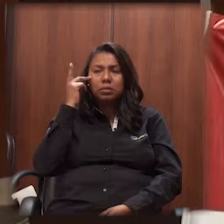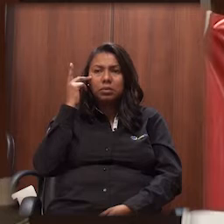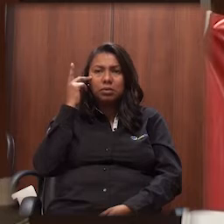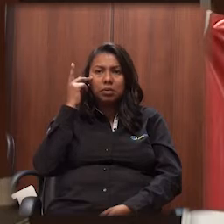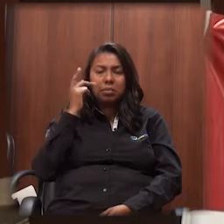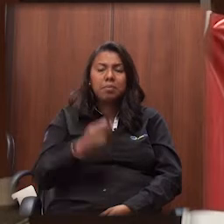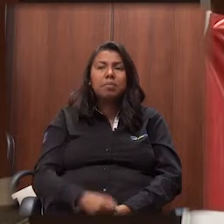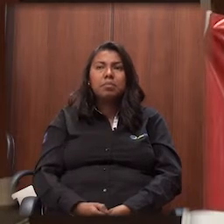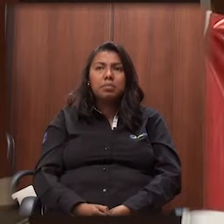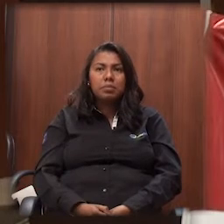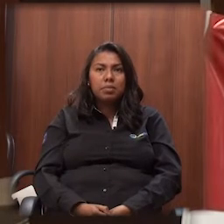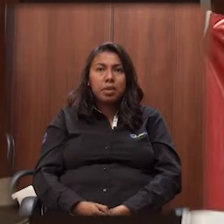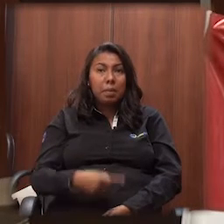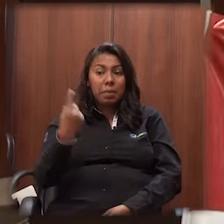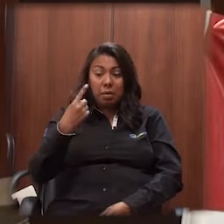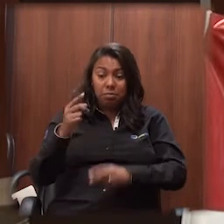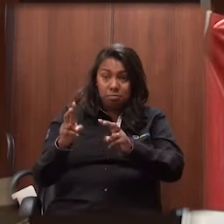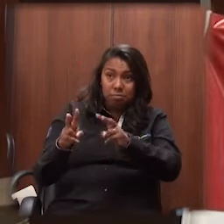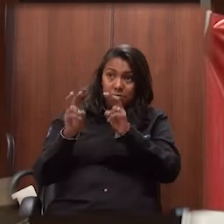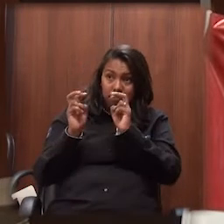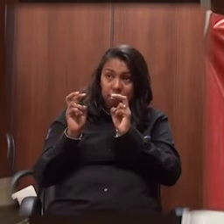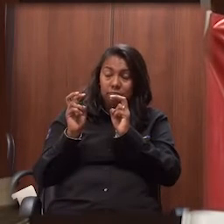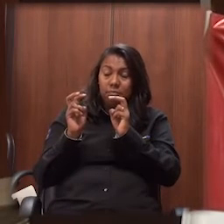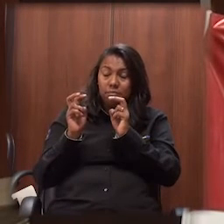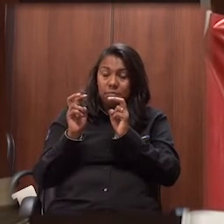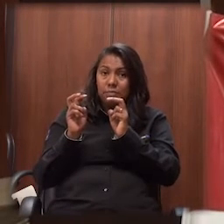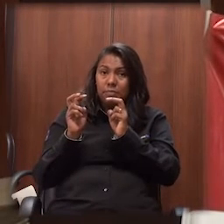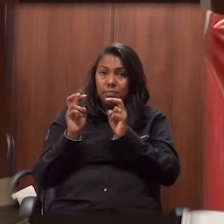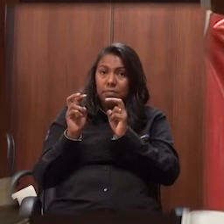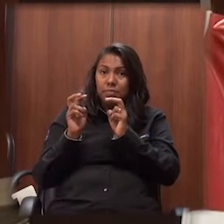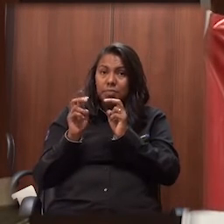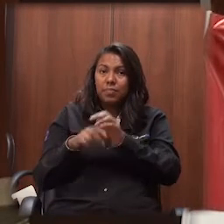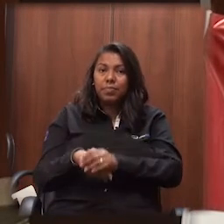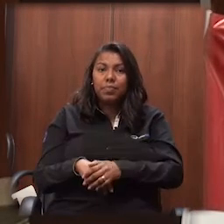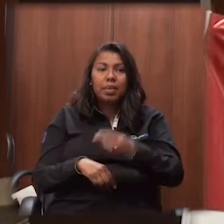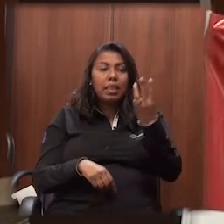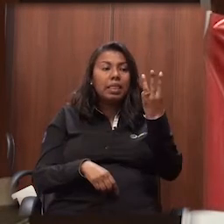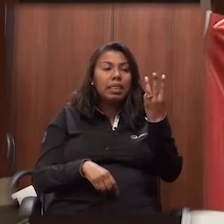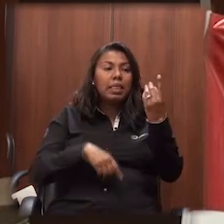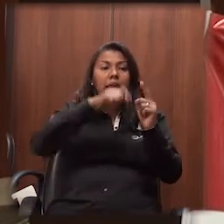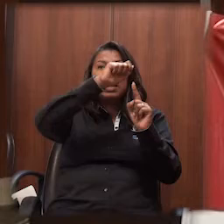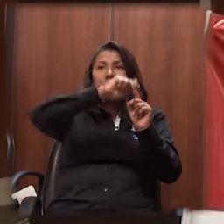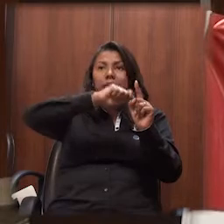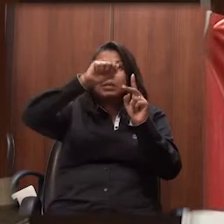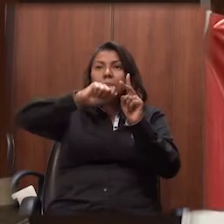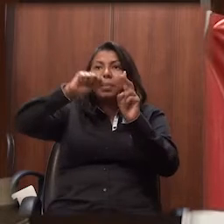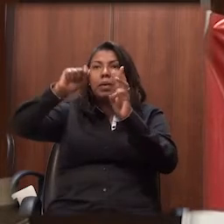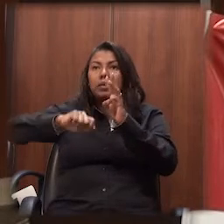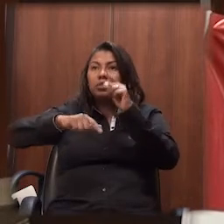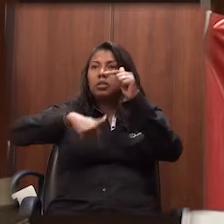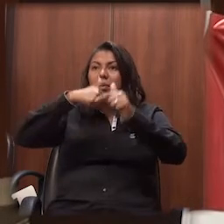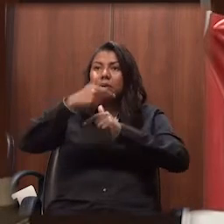Primeira coisa a constatar foi que, apesar dos 3 meses de trabalho, abril a junho